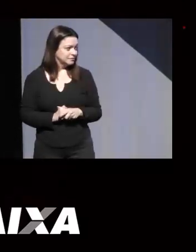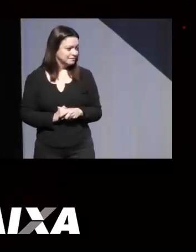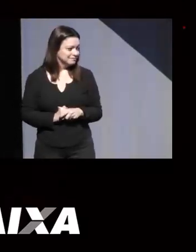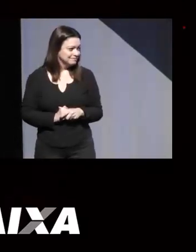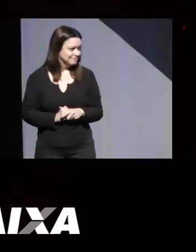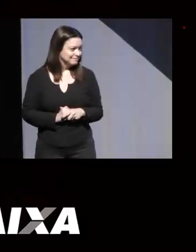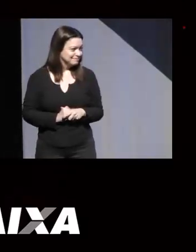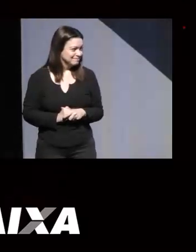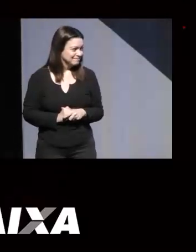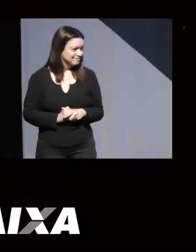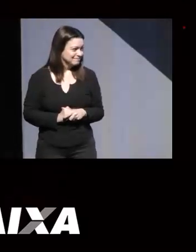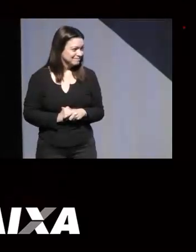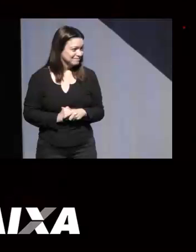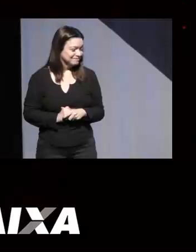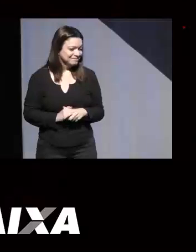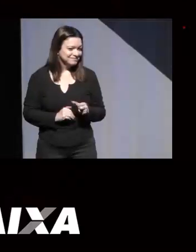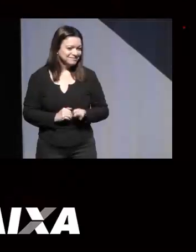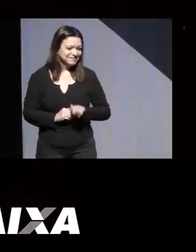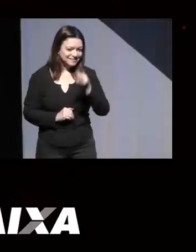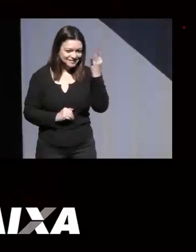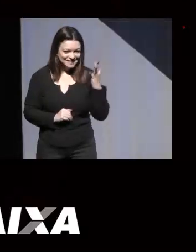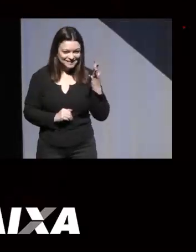poderoso. Alguém gostou.